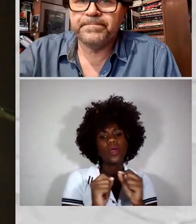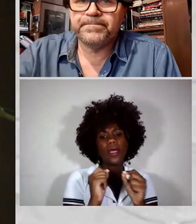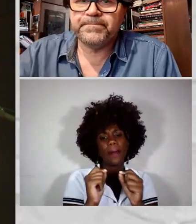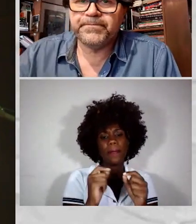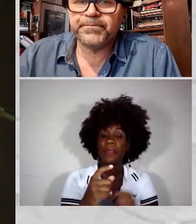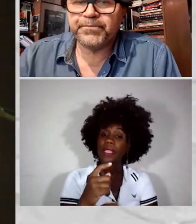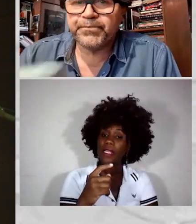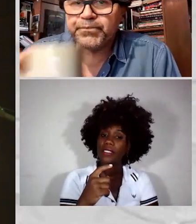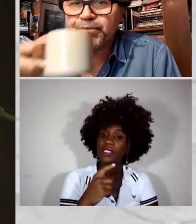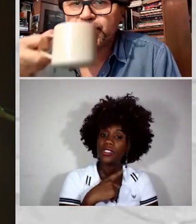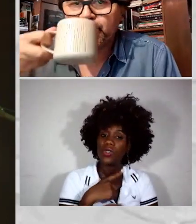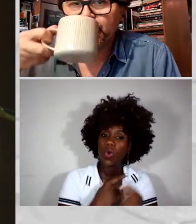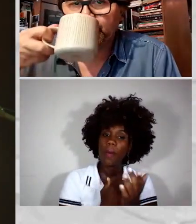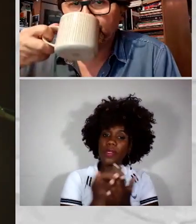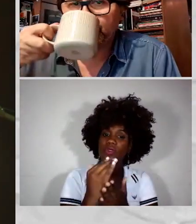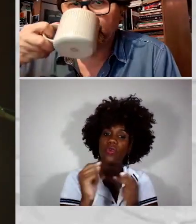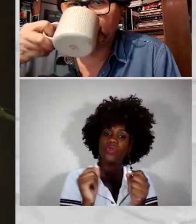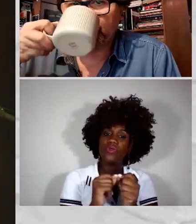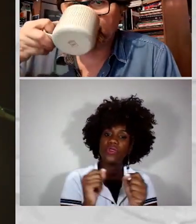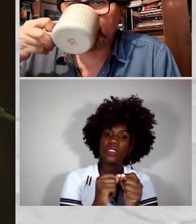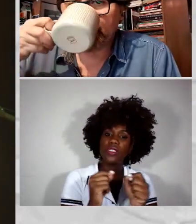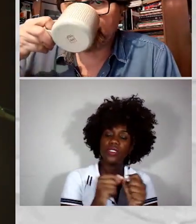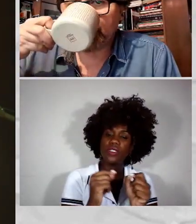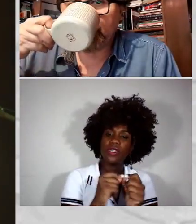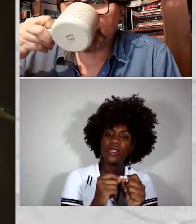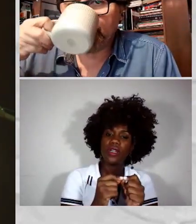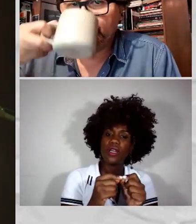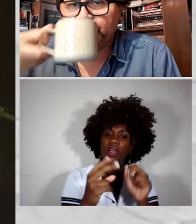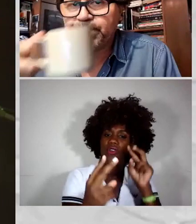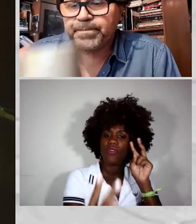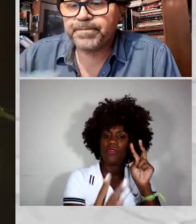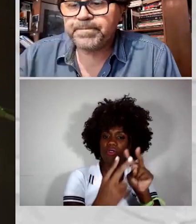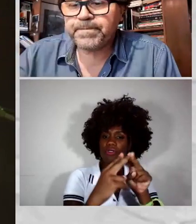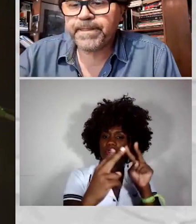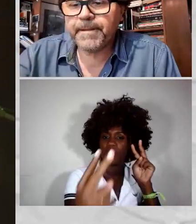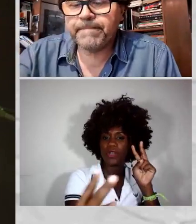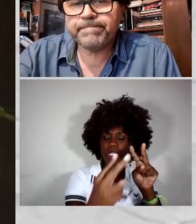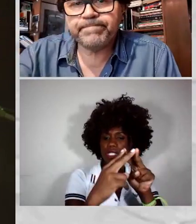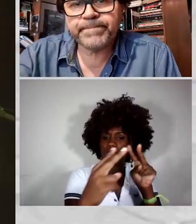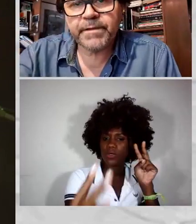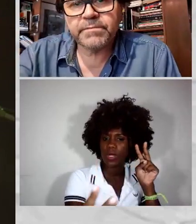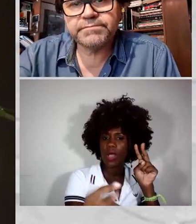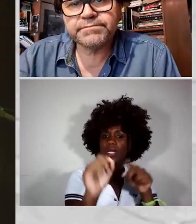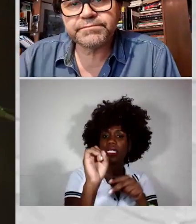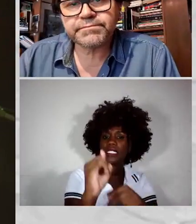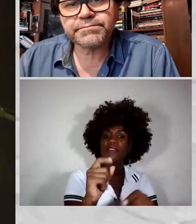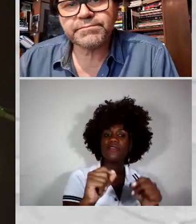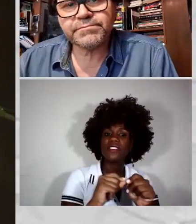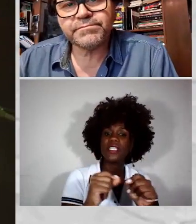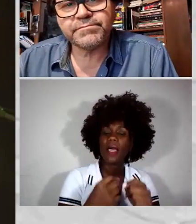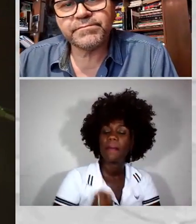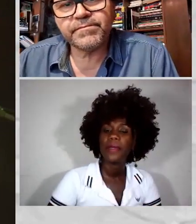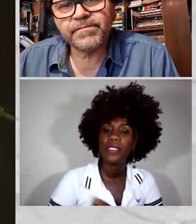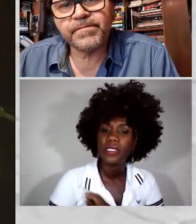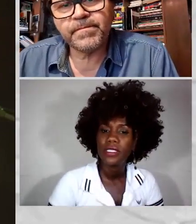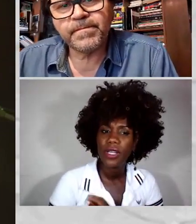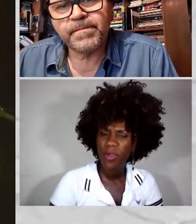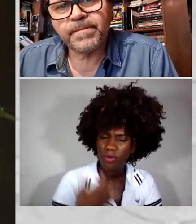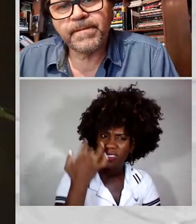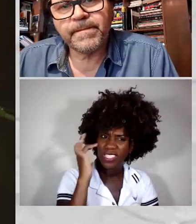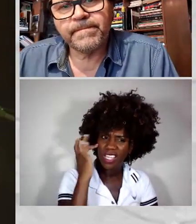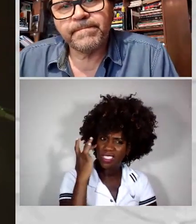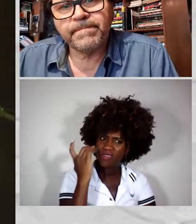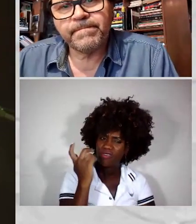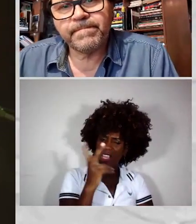a gente começou a fazer as coisas no campo virtual e quando for fazer presencial, você acha que a gente